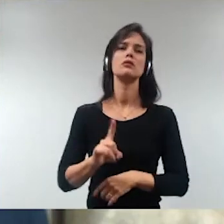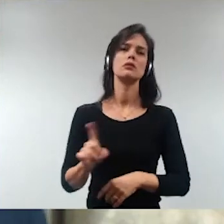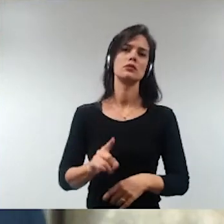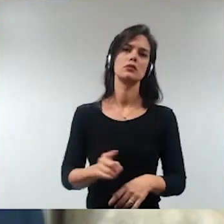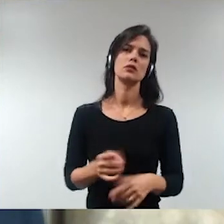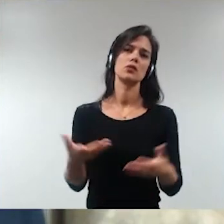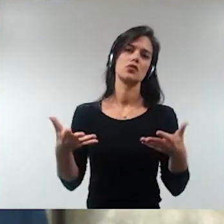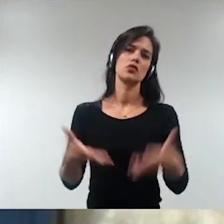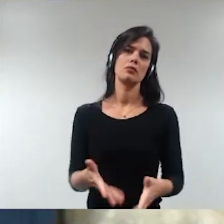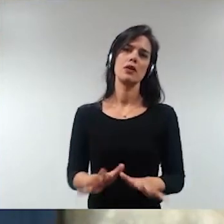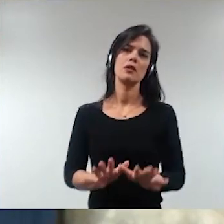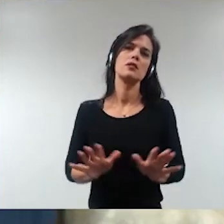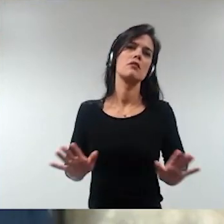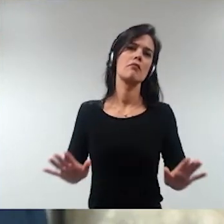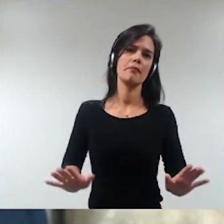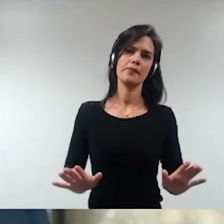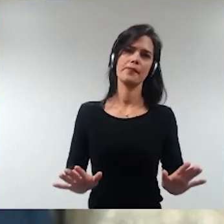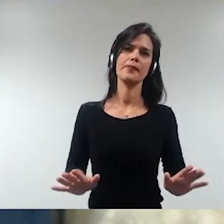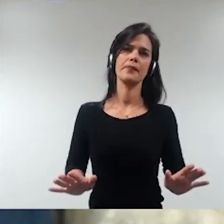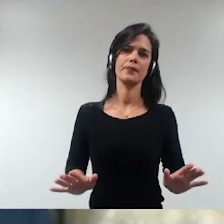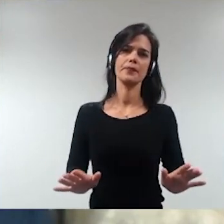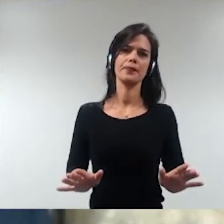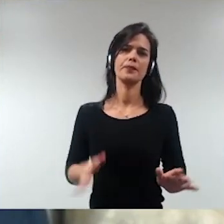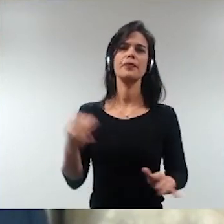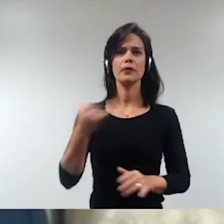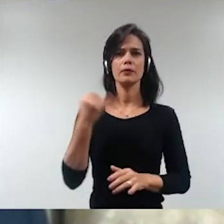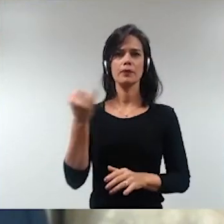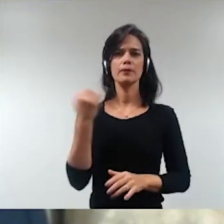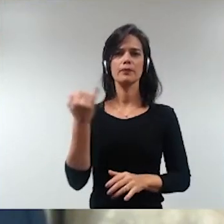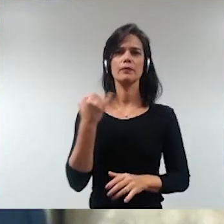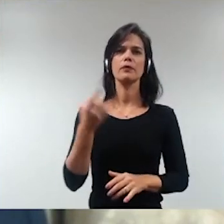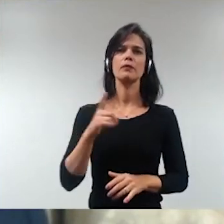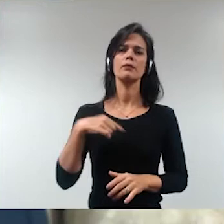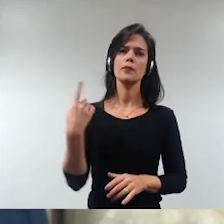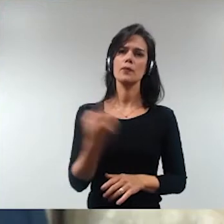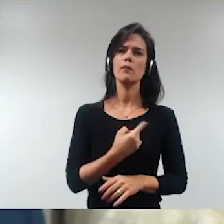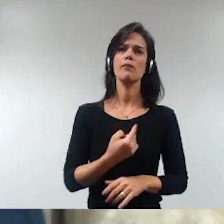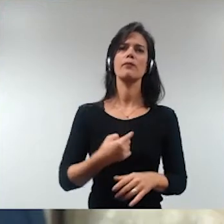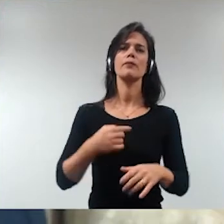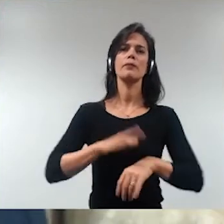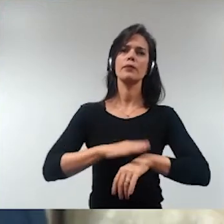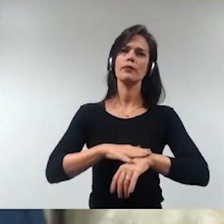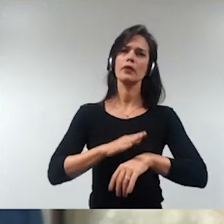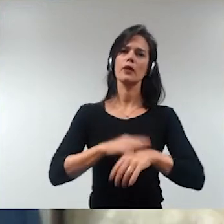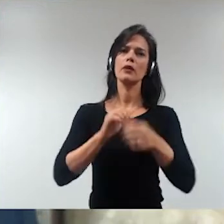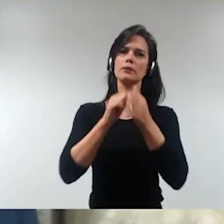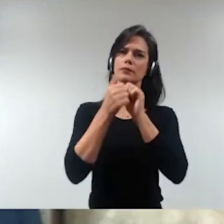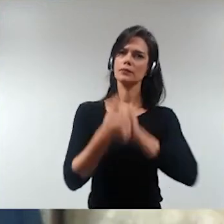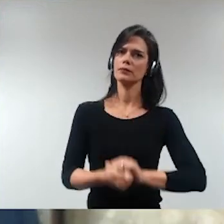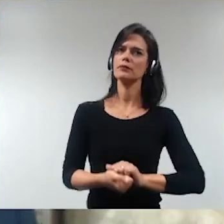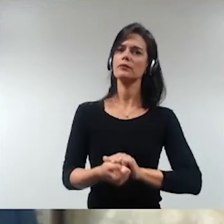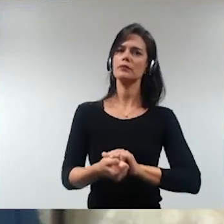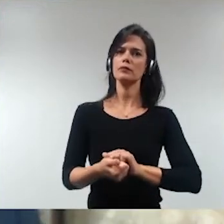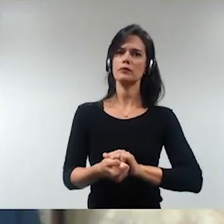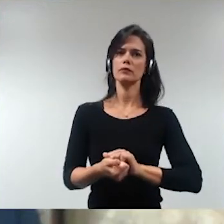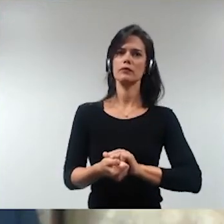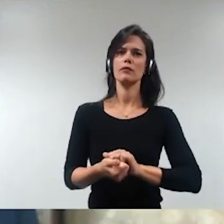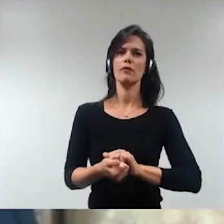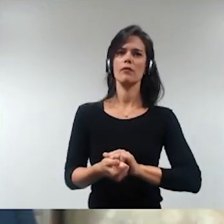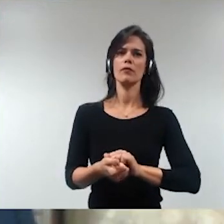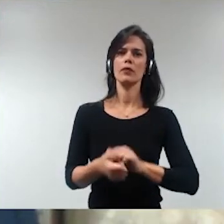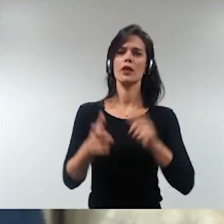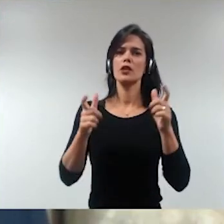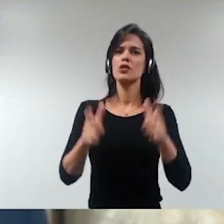de participação nesse momento. É importante lembrar que nós estamos em um momento de adaptação a esse chavão que já virou aí, esse